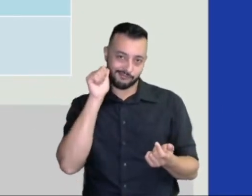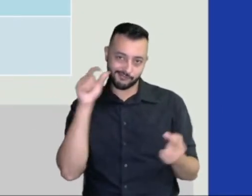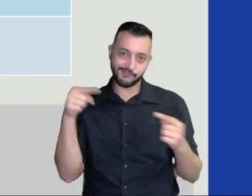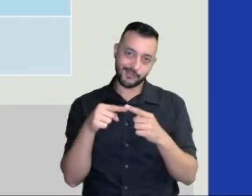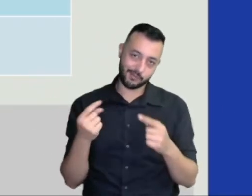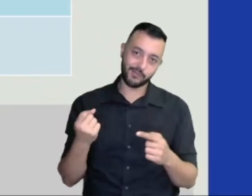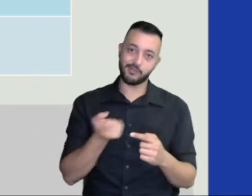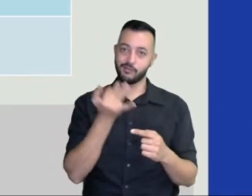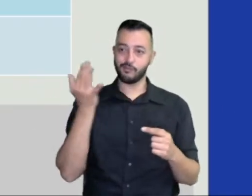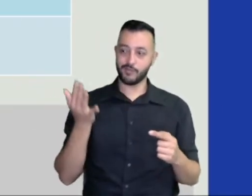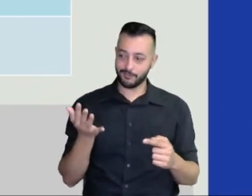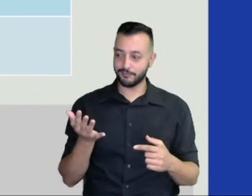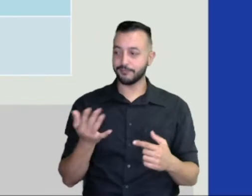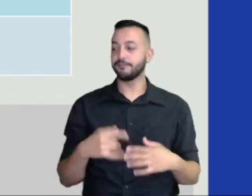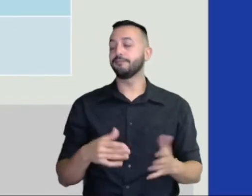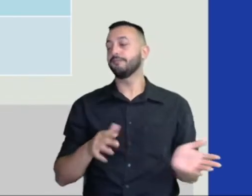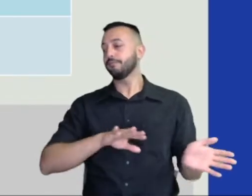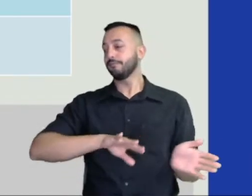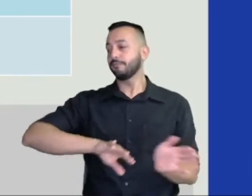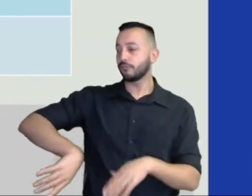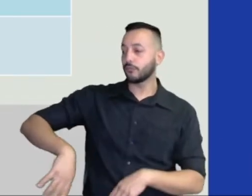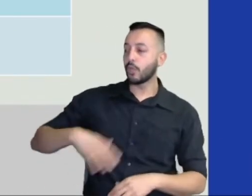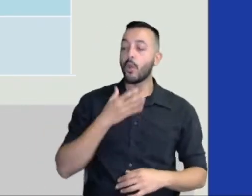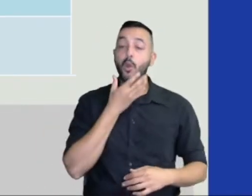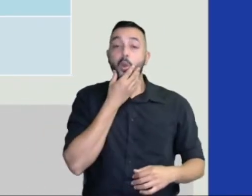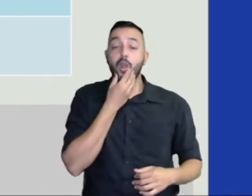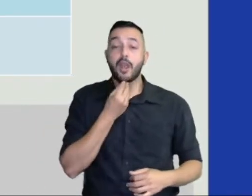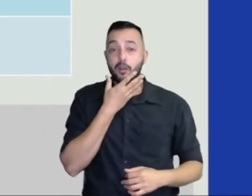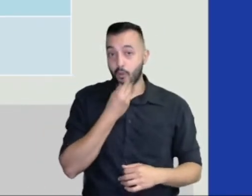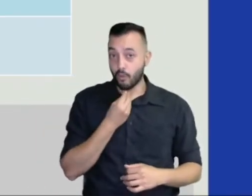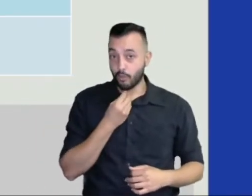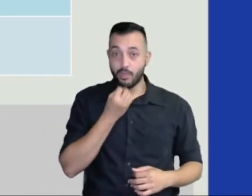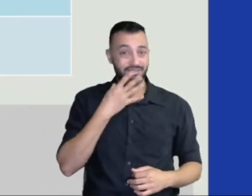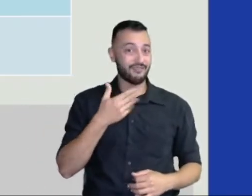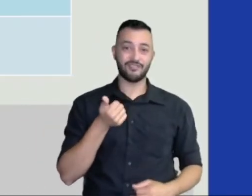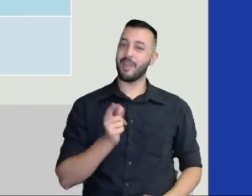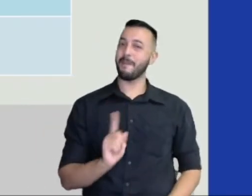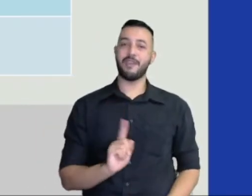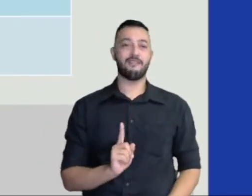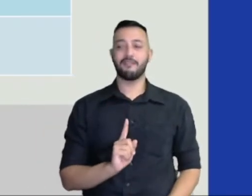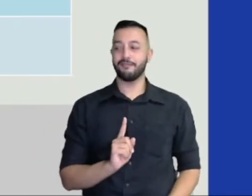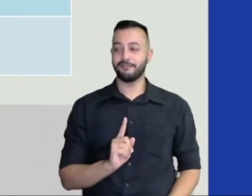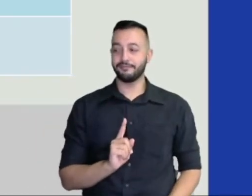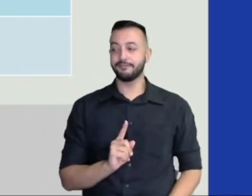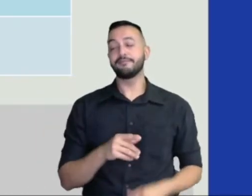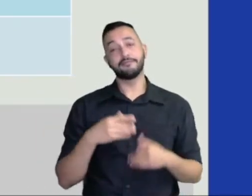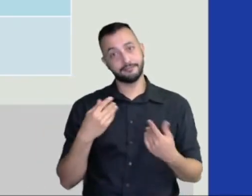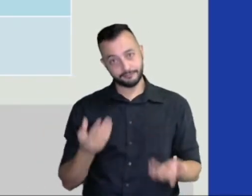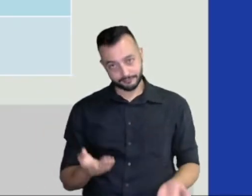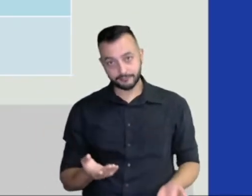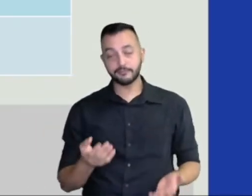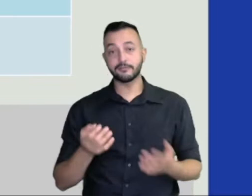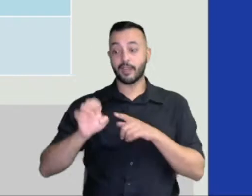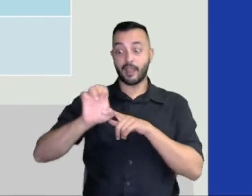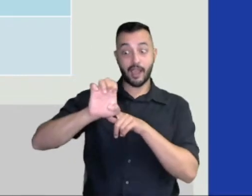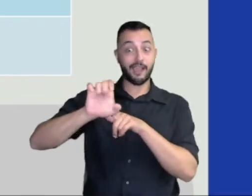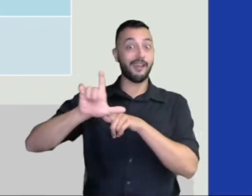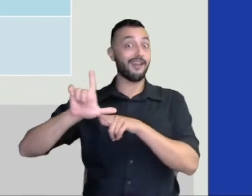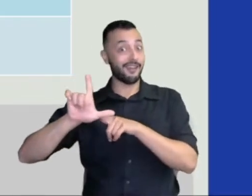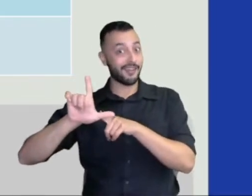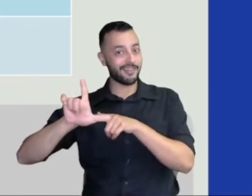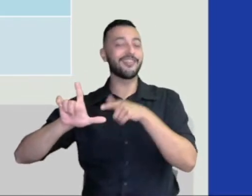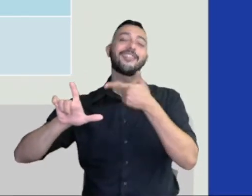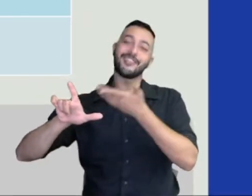número. El chico no está bien. O garoto não está bem. E aí a gente tem ele